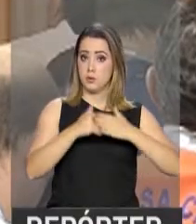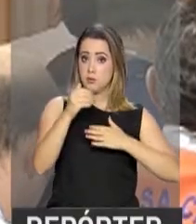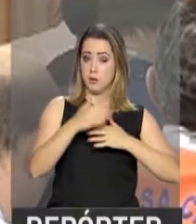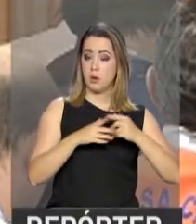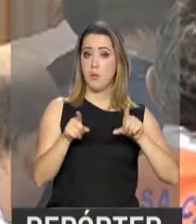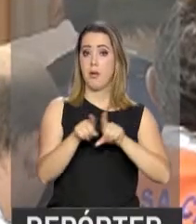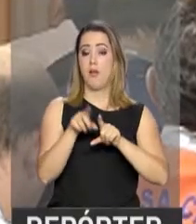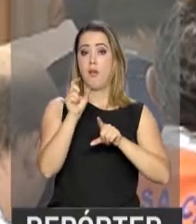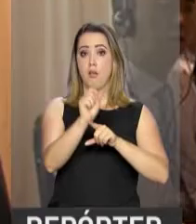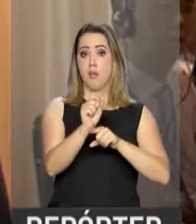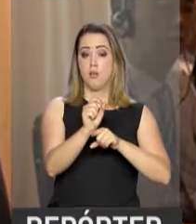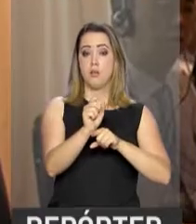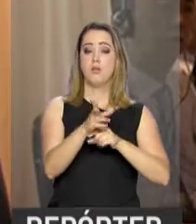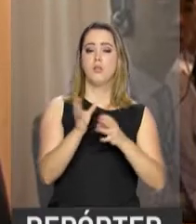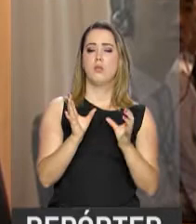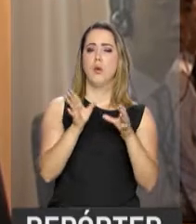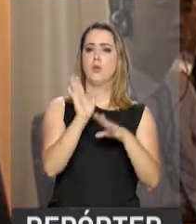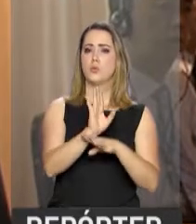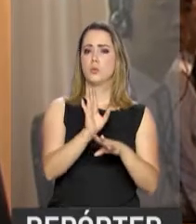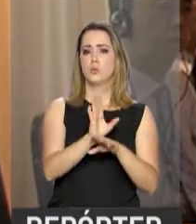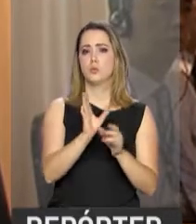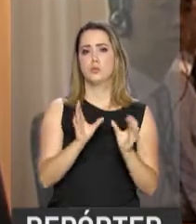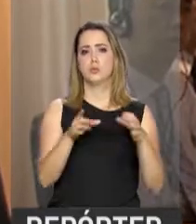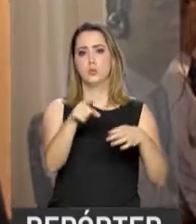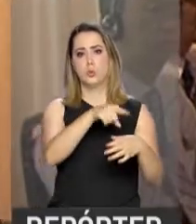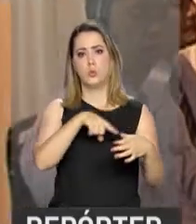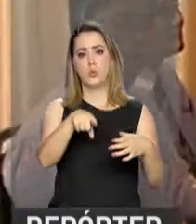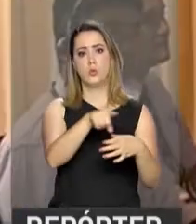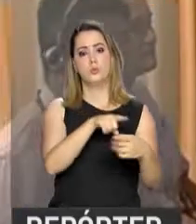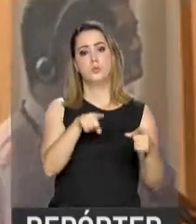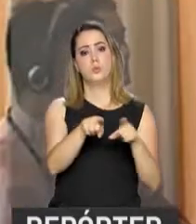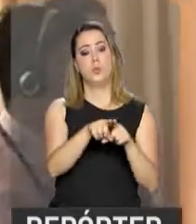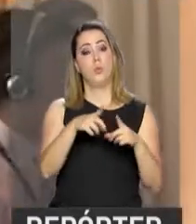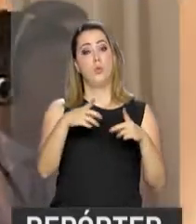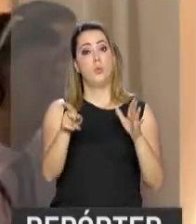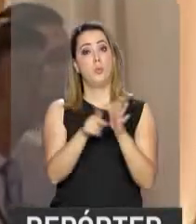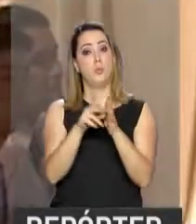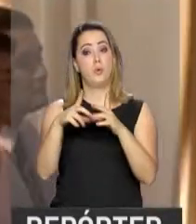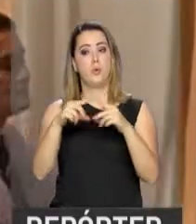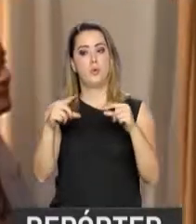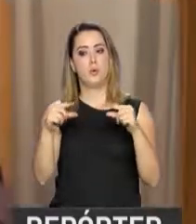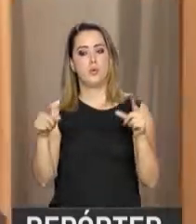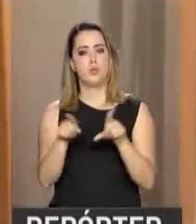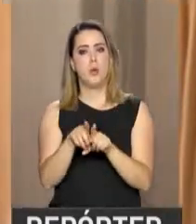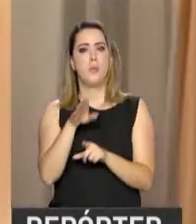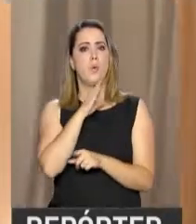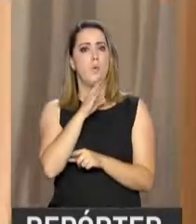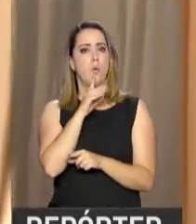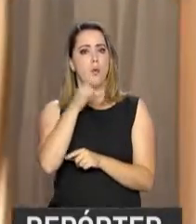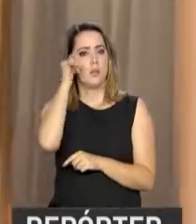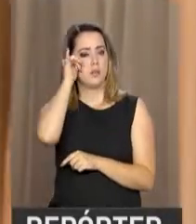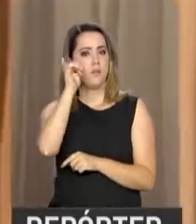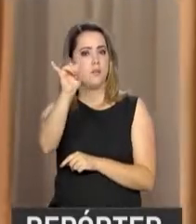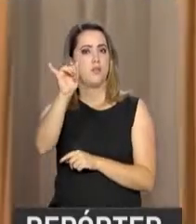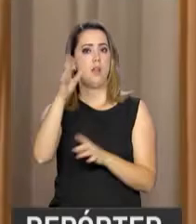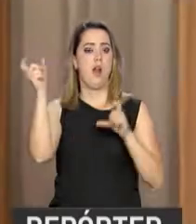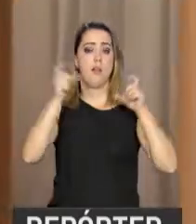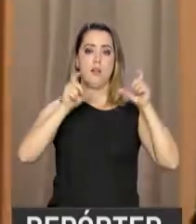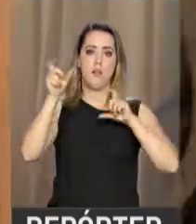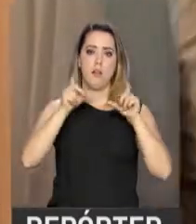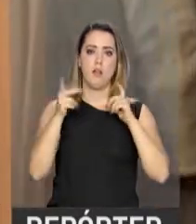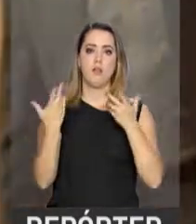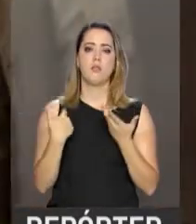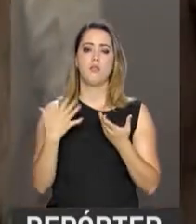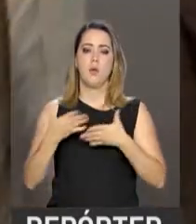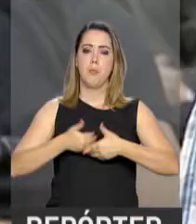contam com a ajuda de profissionais da agência de cooperação internacional do japão um país com conhecimento em prevenção alertas e